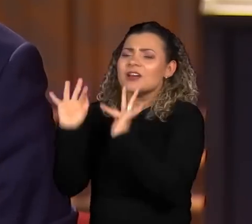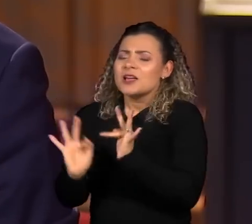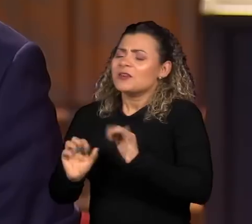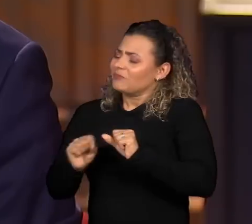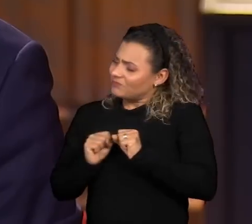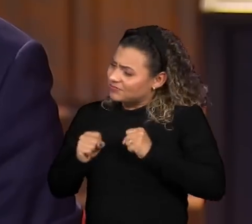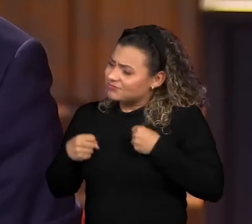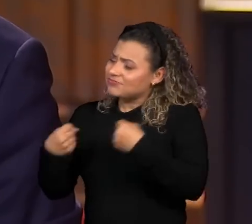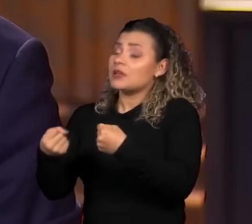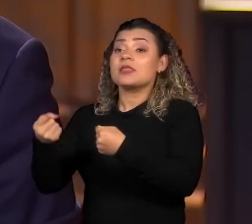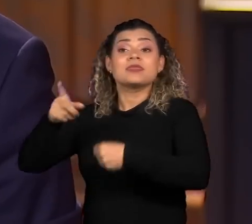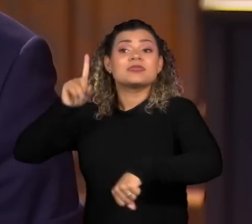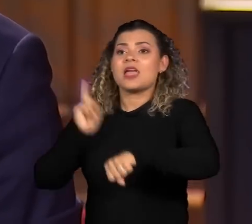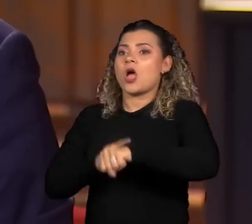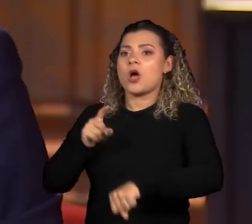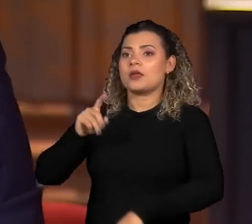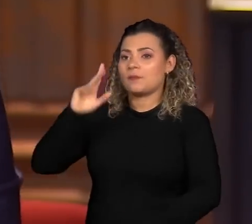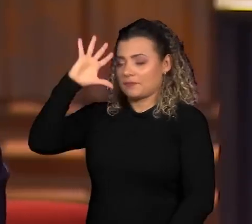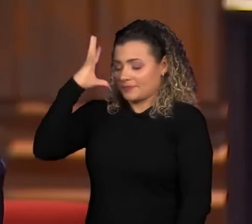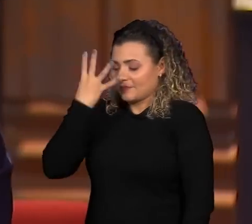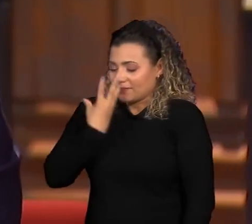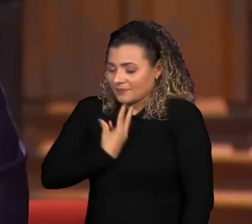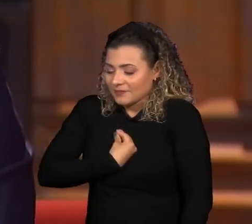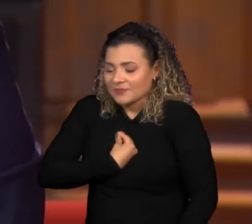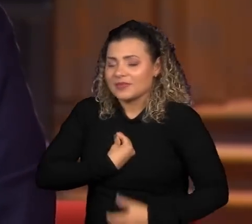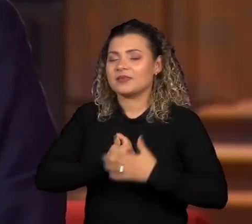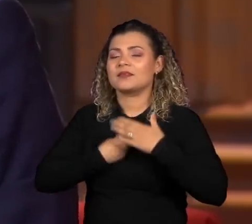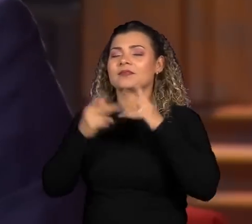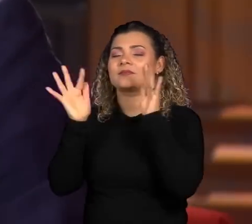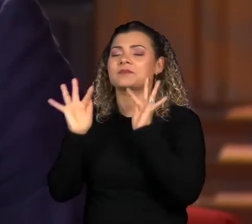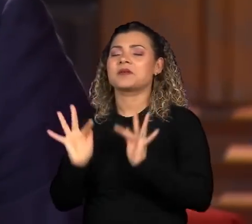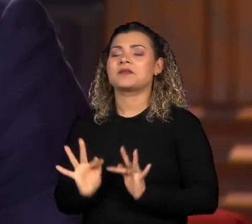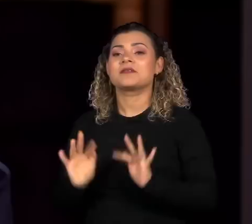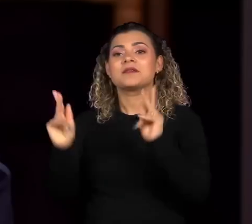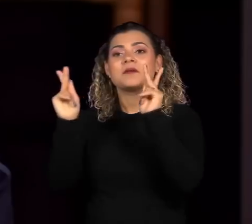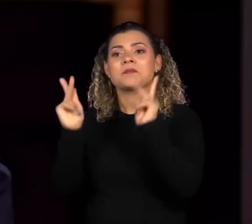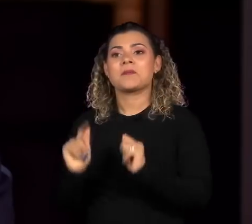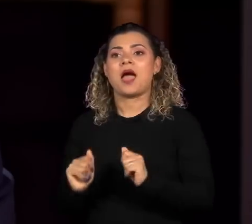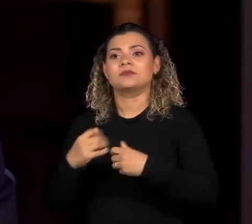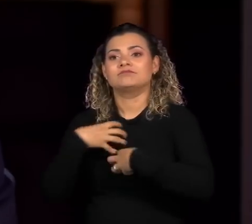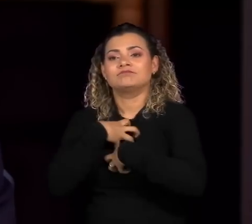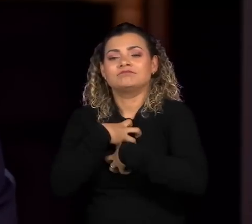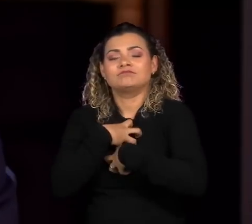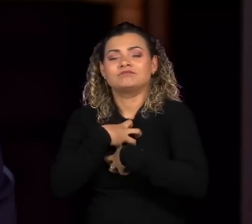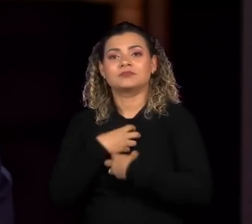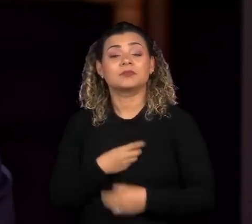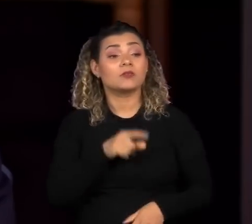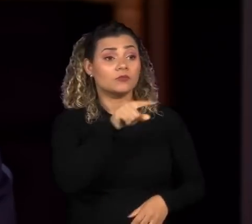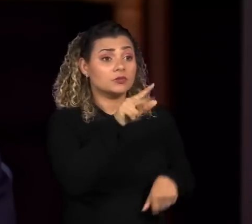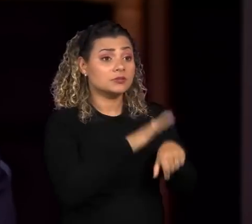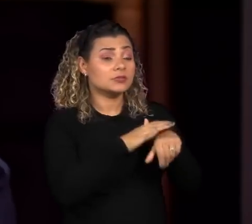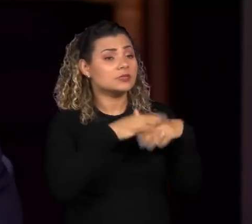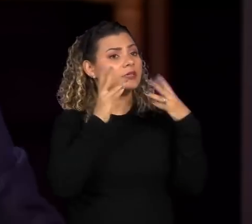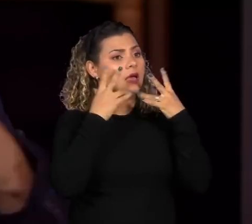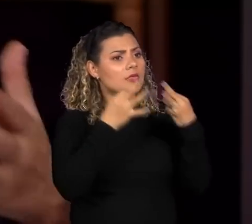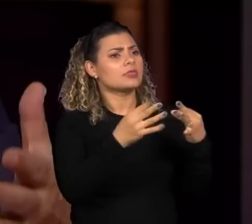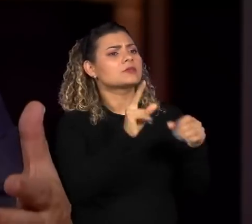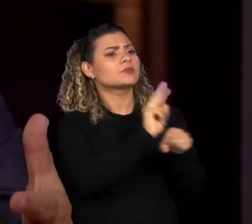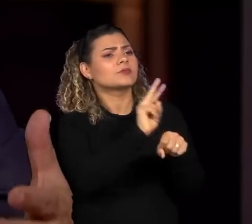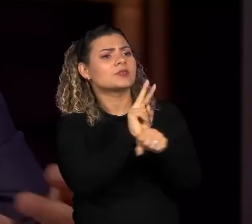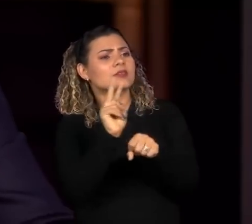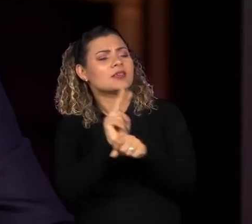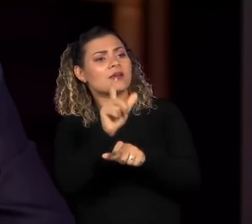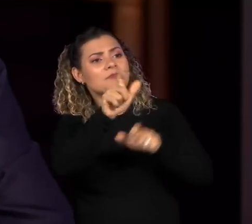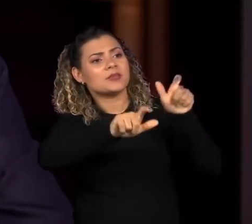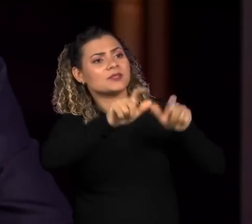imediatamente consolado. Naquele momento é um ato de fé em Deus. O cuidado que você tem com os